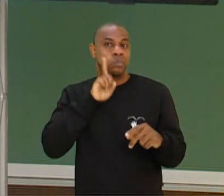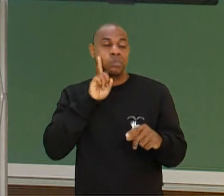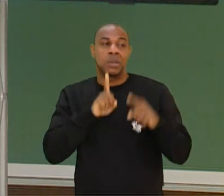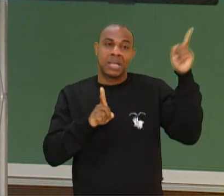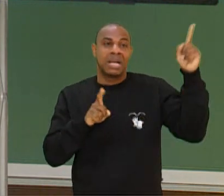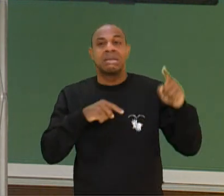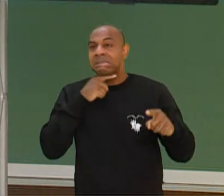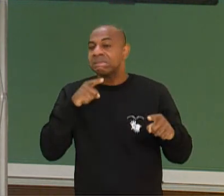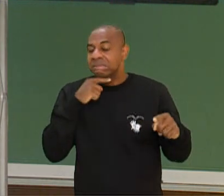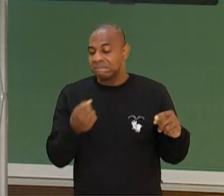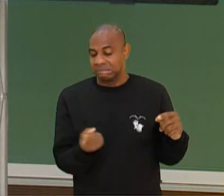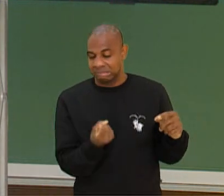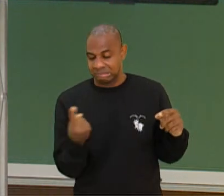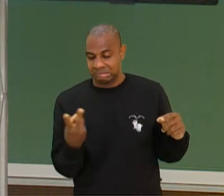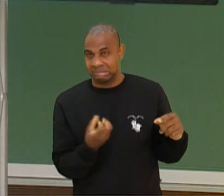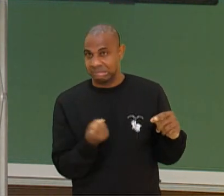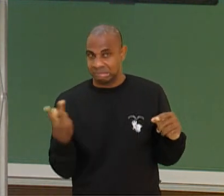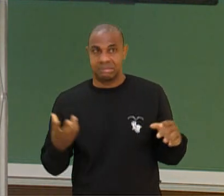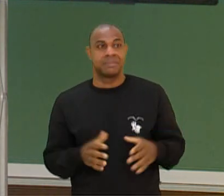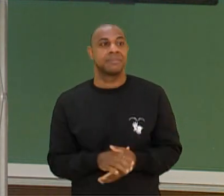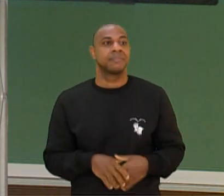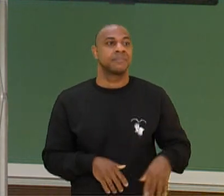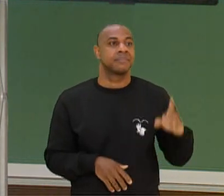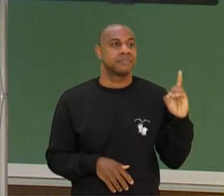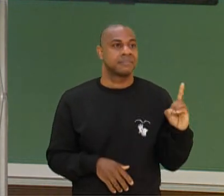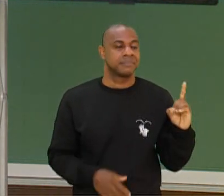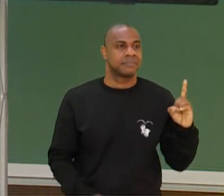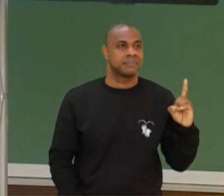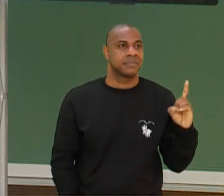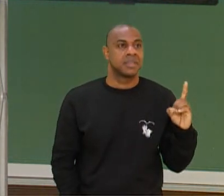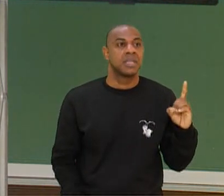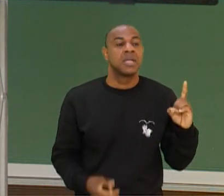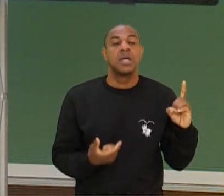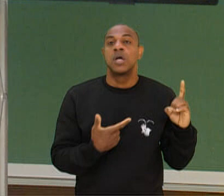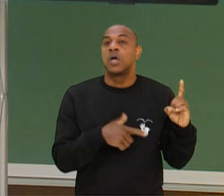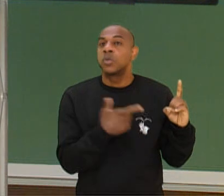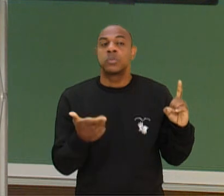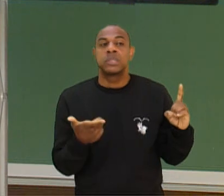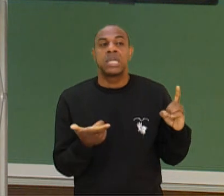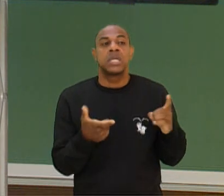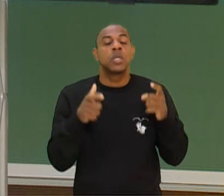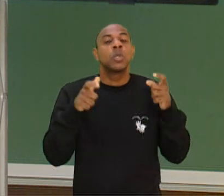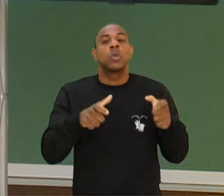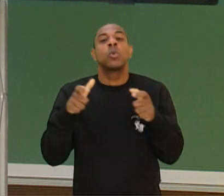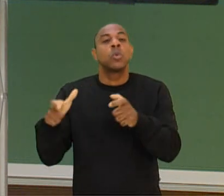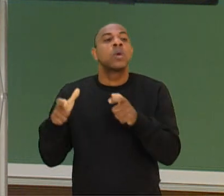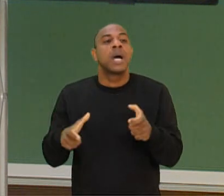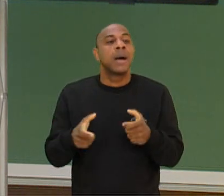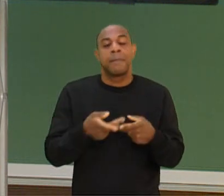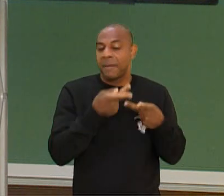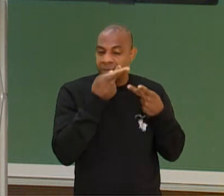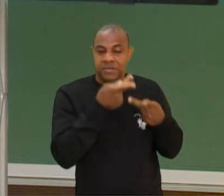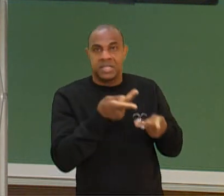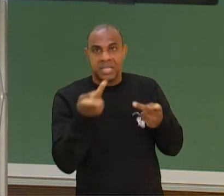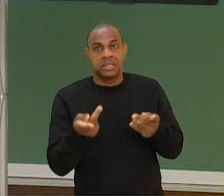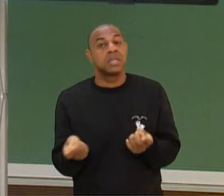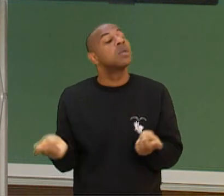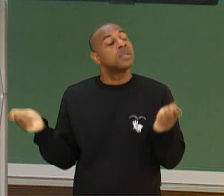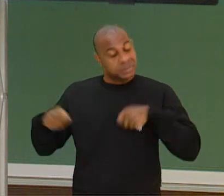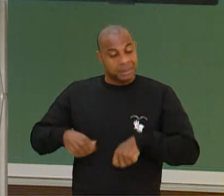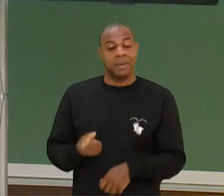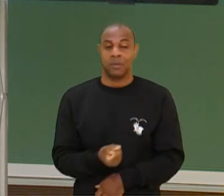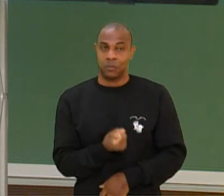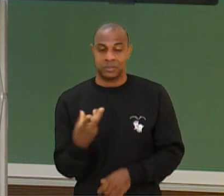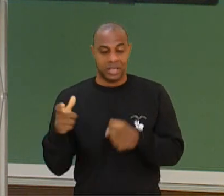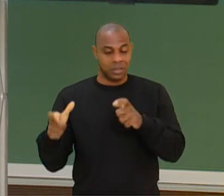are not many places to visit. Não há muitos lugares para visitar. Ou seja, você conta o número de lugares,